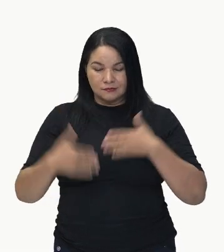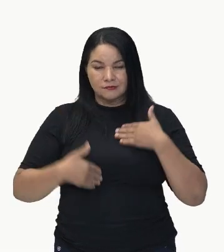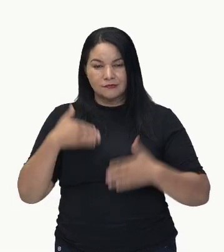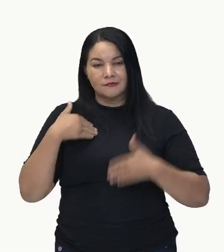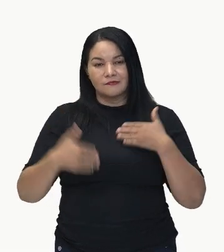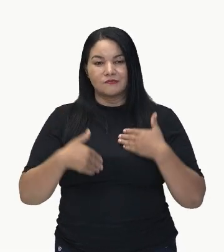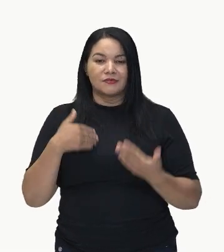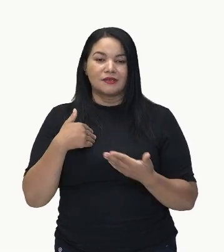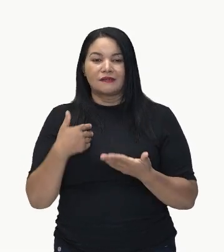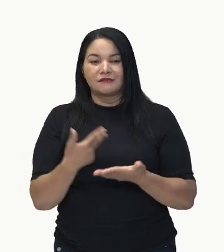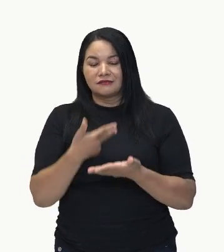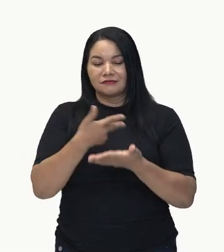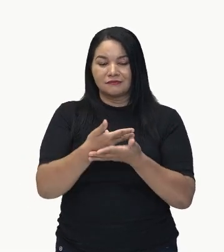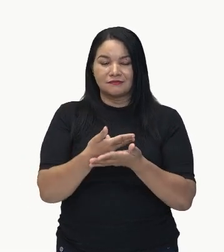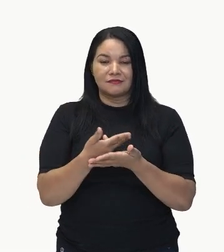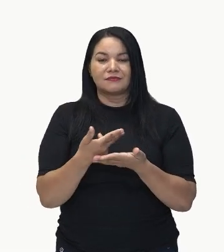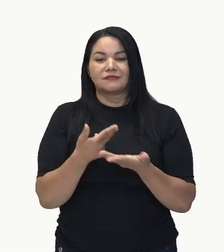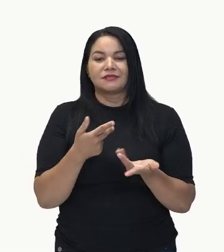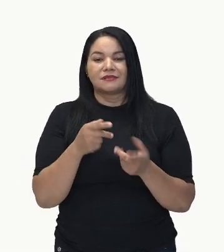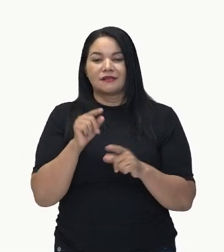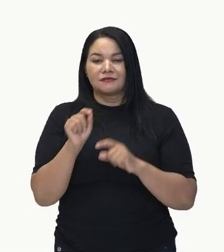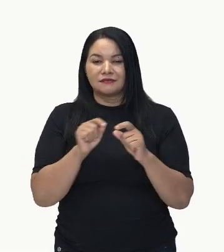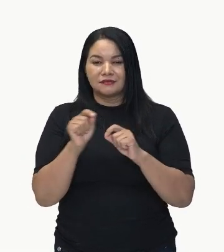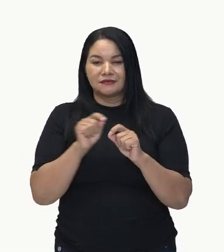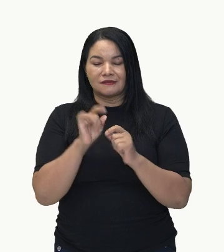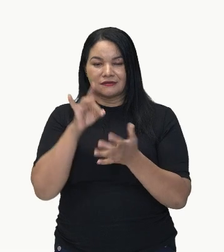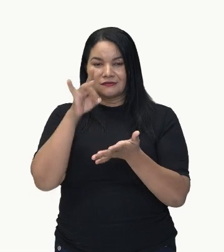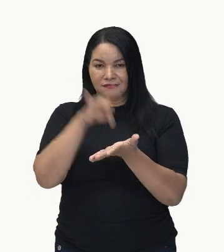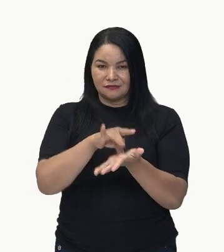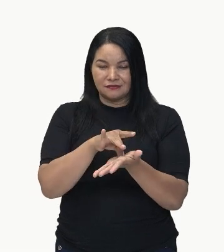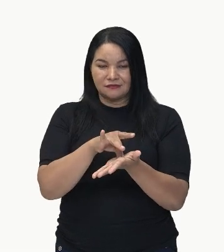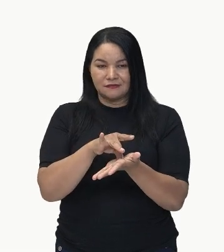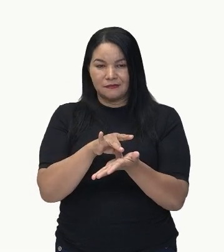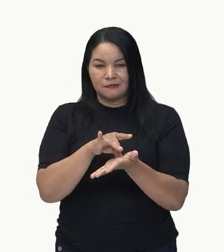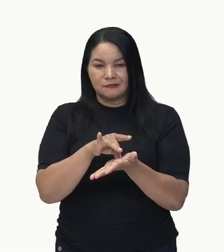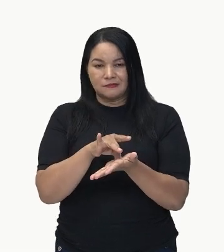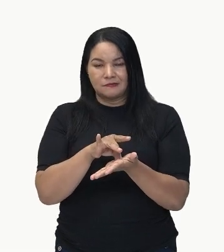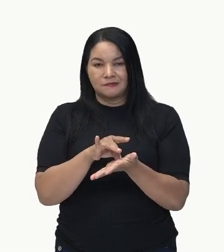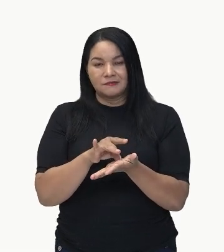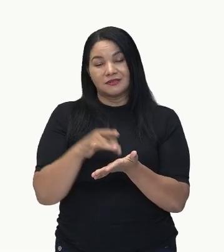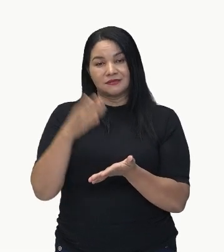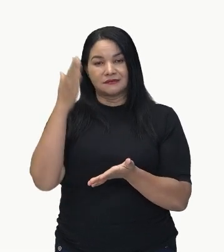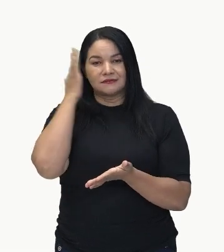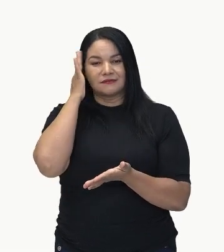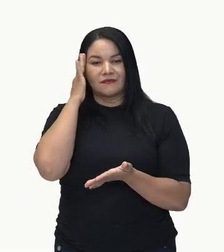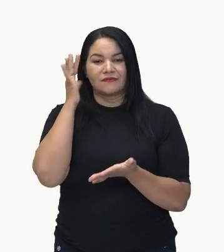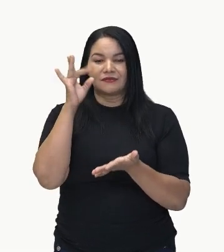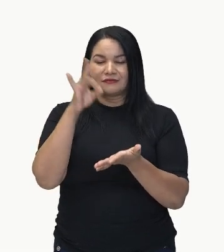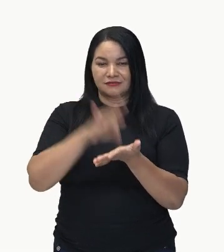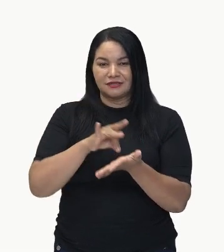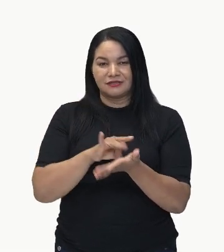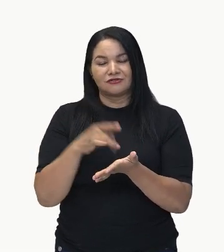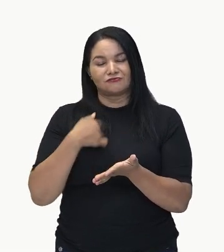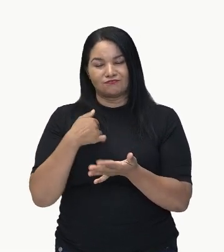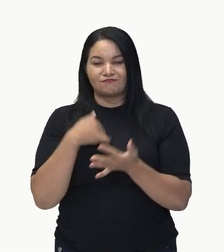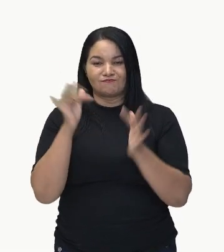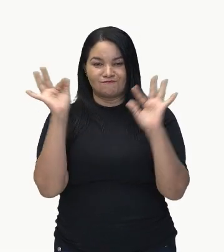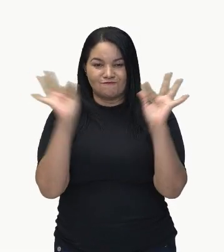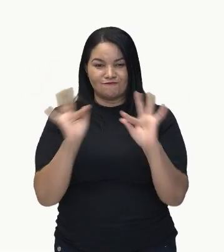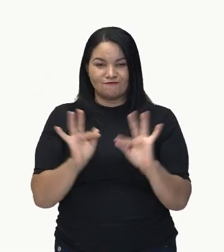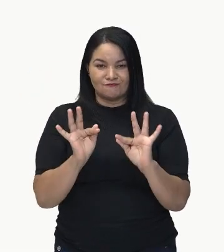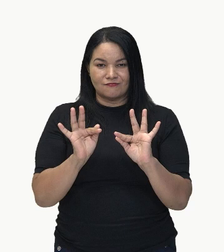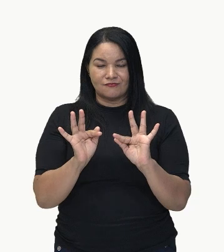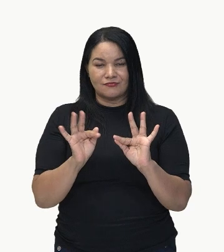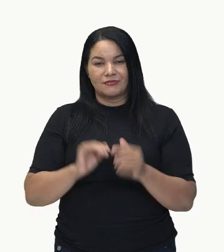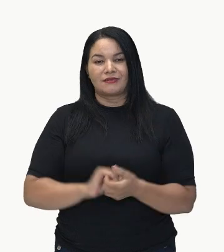deitado na realidade. Sei da verdade e sou feliz. Então nota,